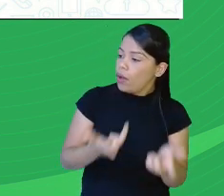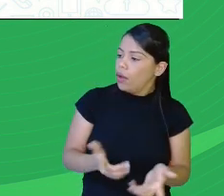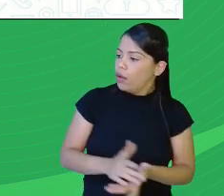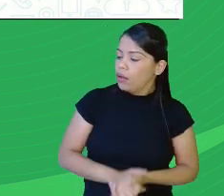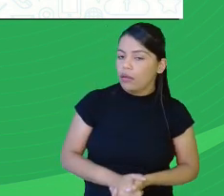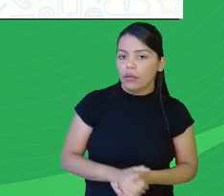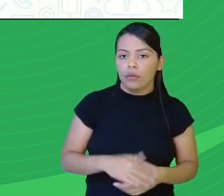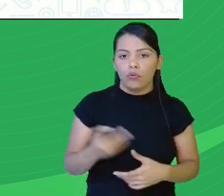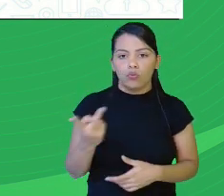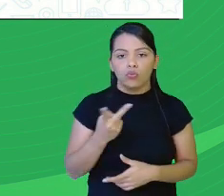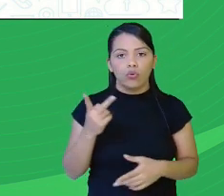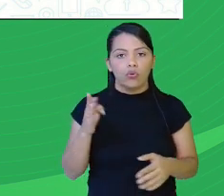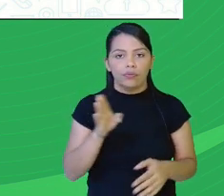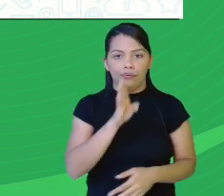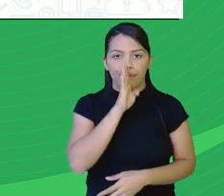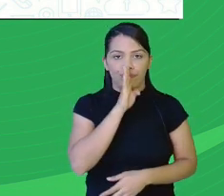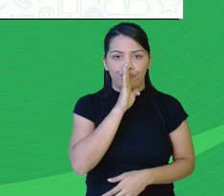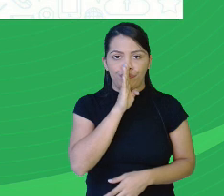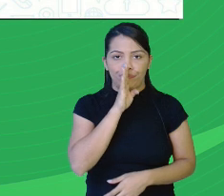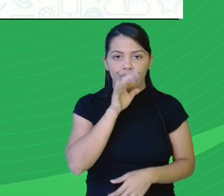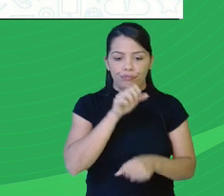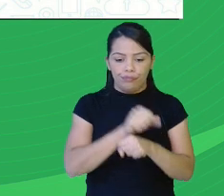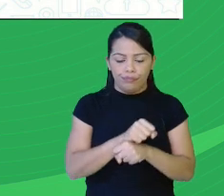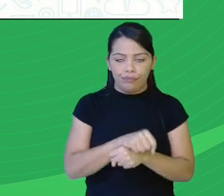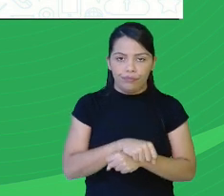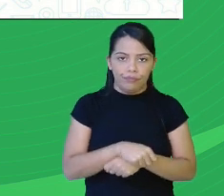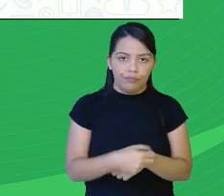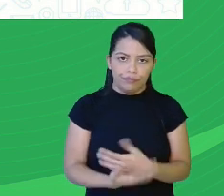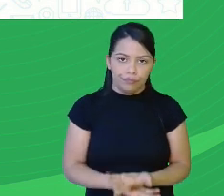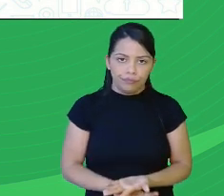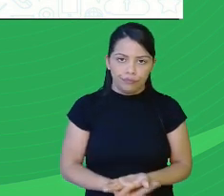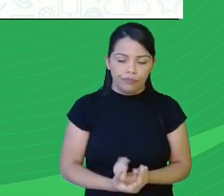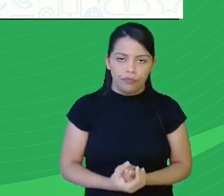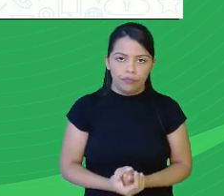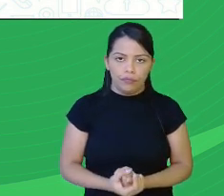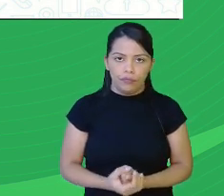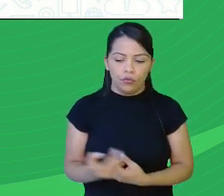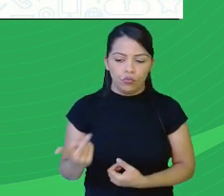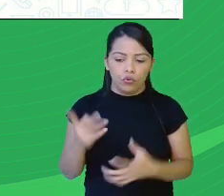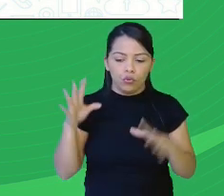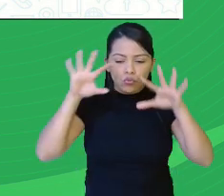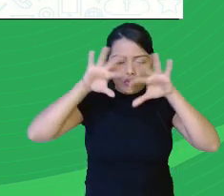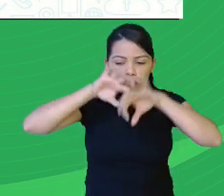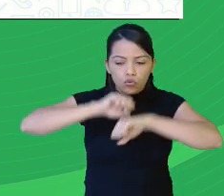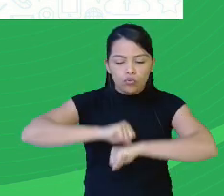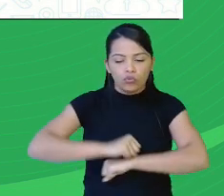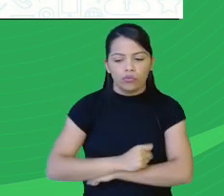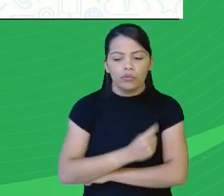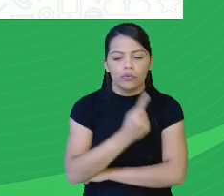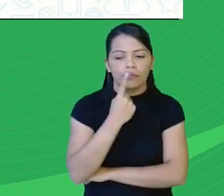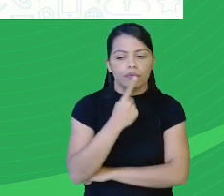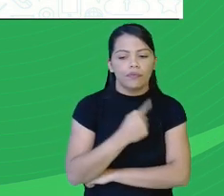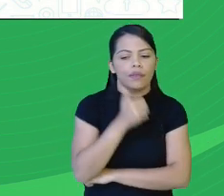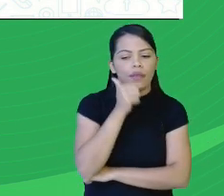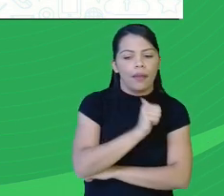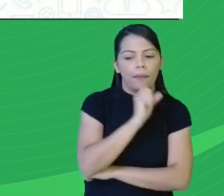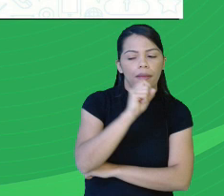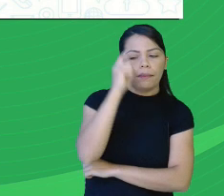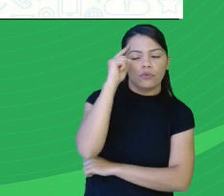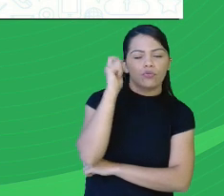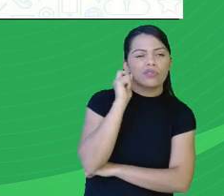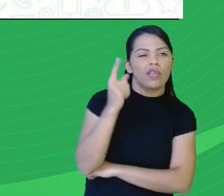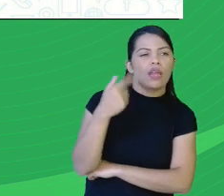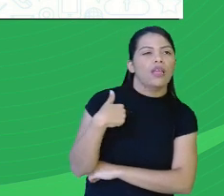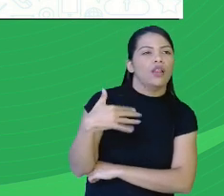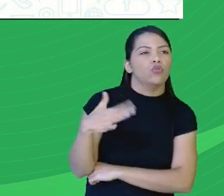em silêncio no escuro, imóveis. Será que ele está dormindo? Pensa ela toda